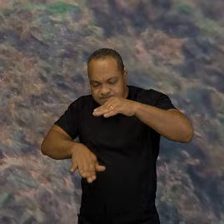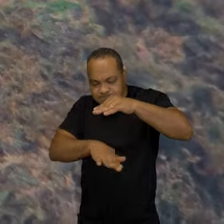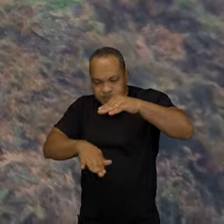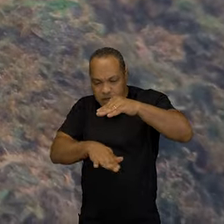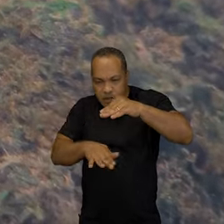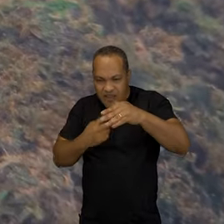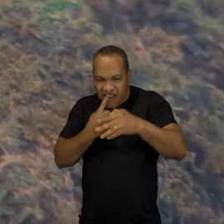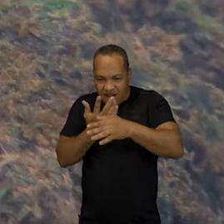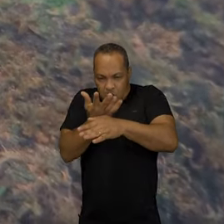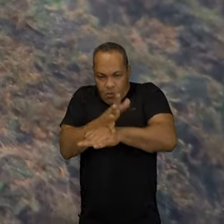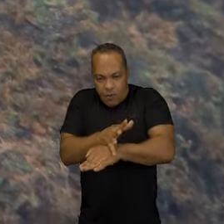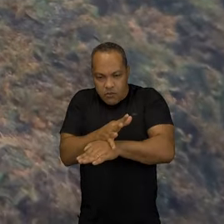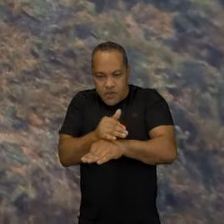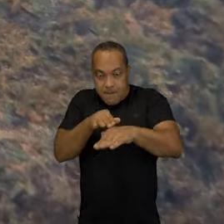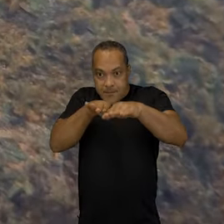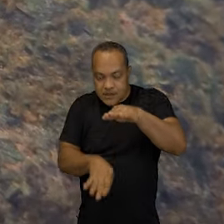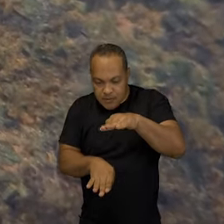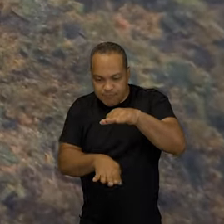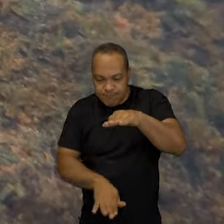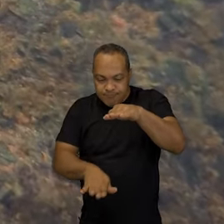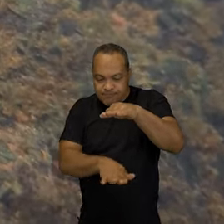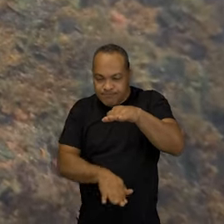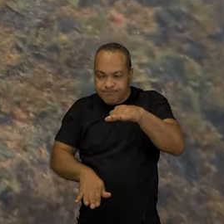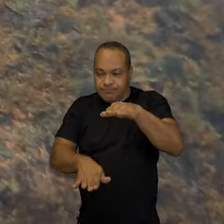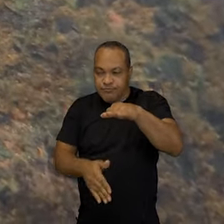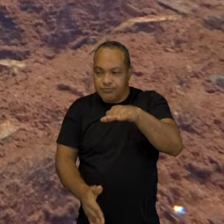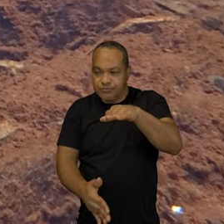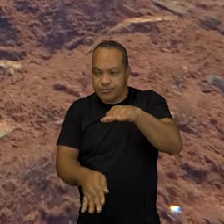de ossos rígidos nas nadadeiras.